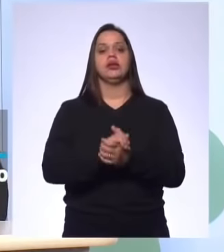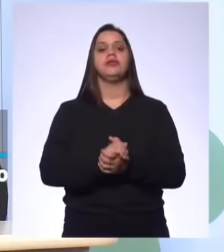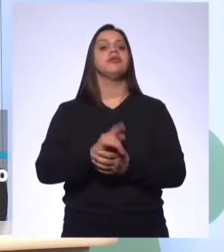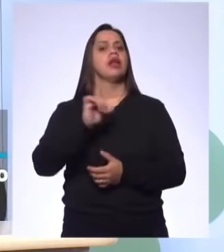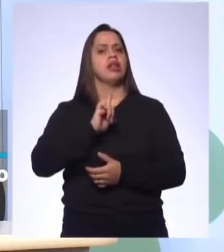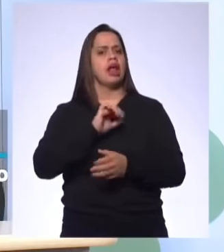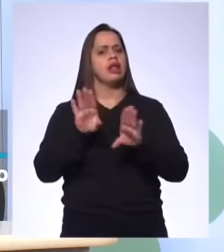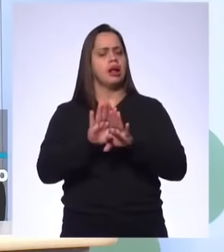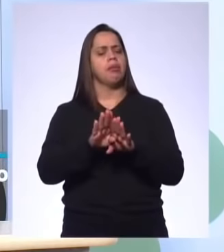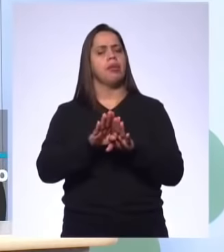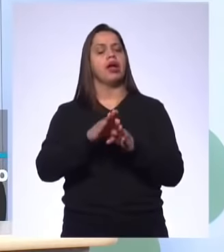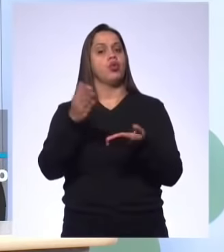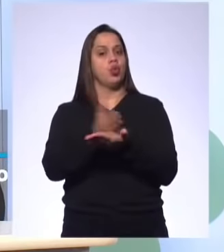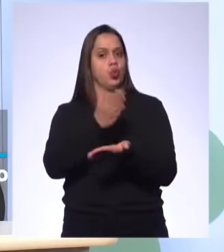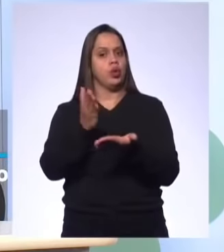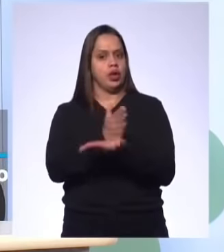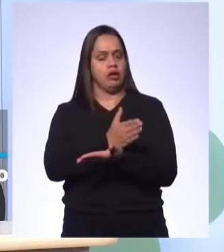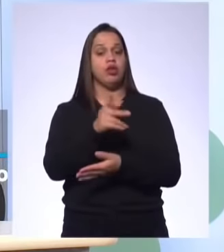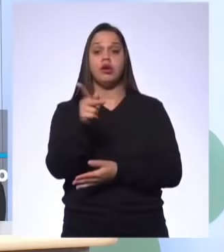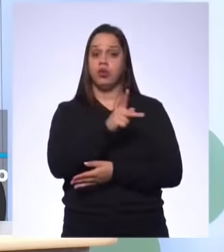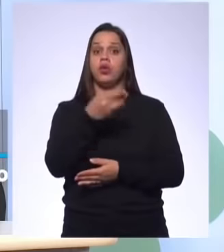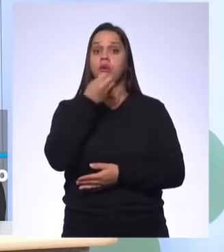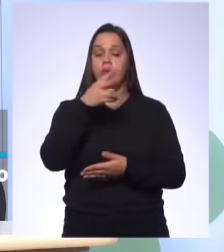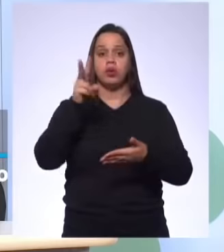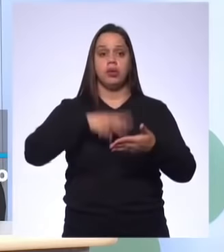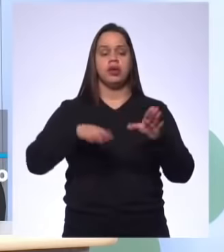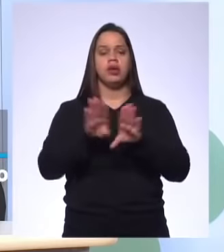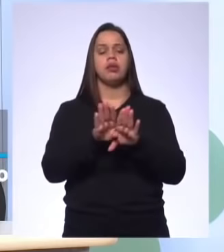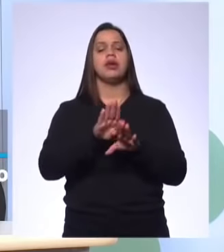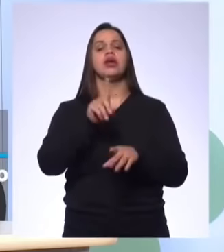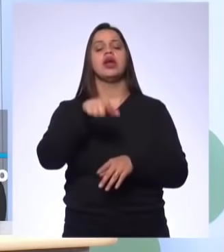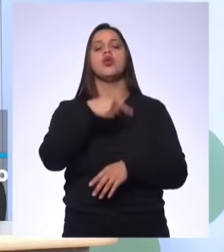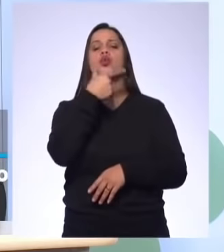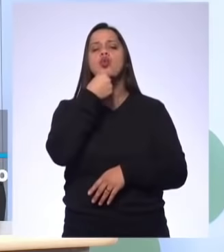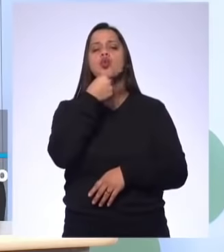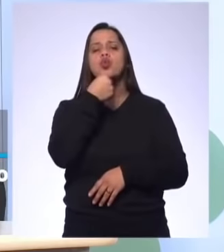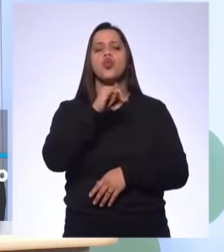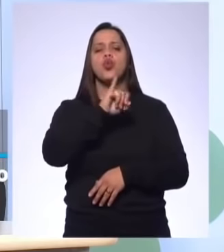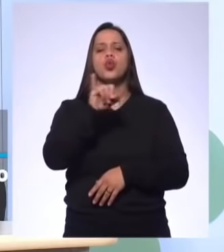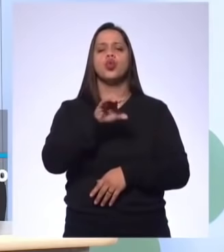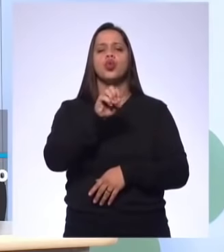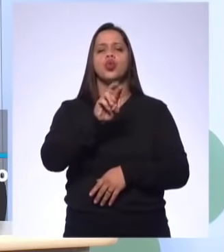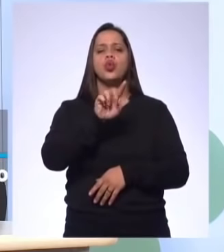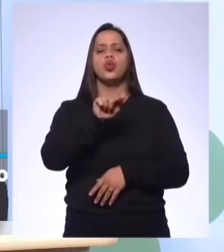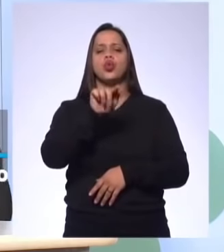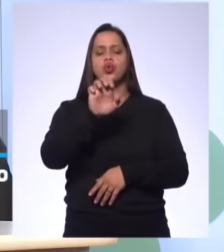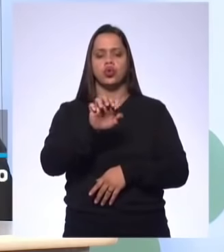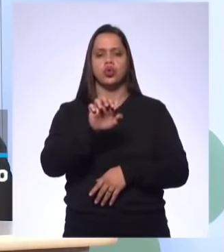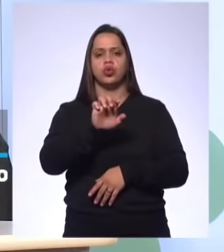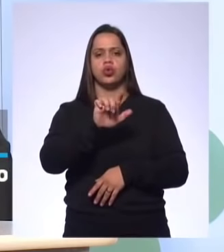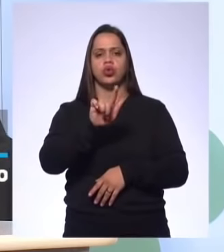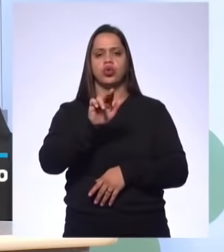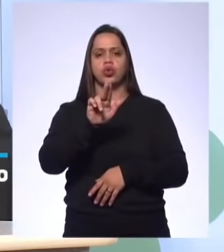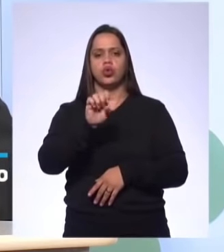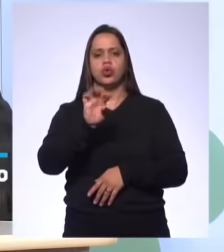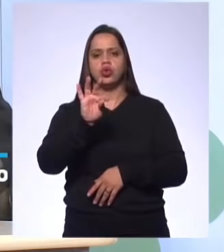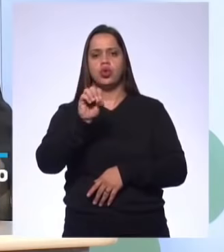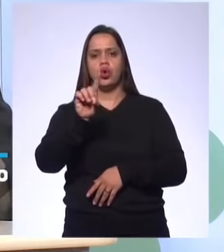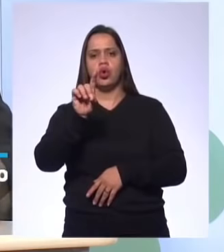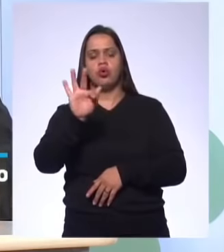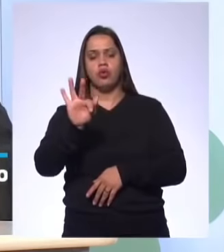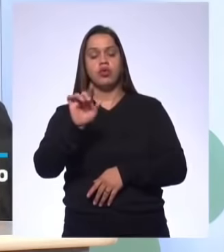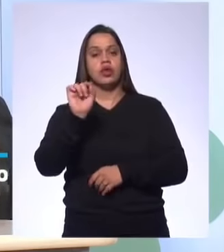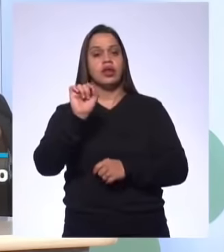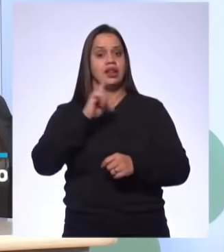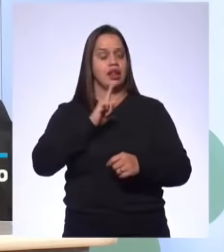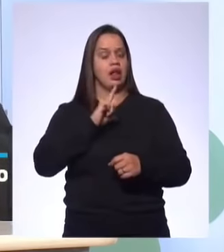também para os professores. O Jorge Gusdorff ele vai dizer que essa literatura do cristianismo depois